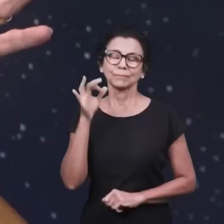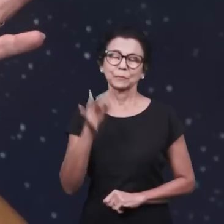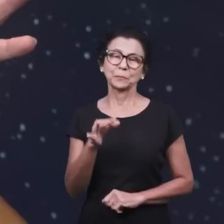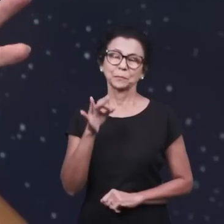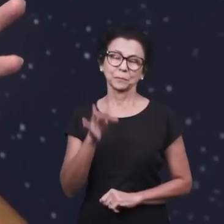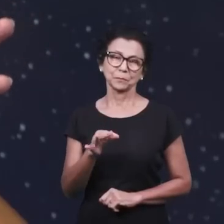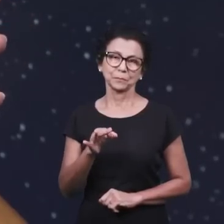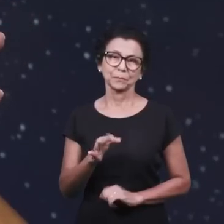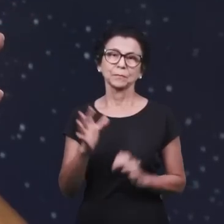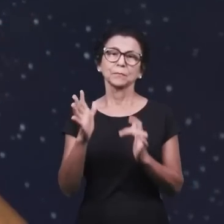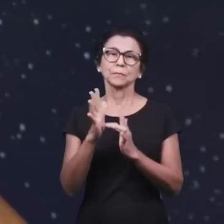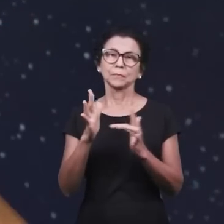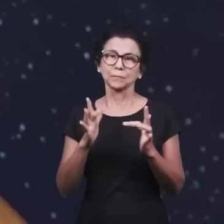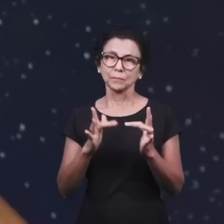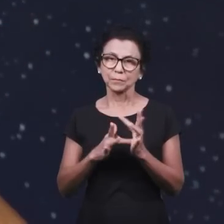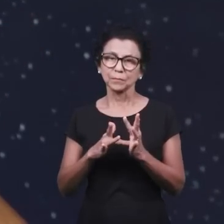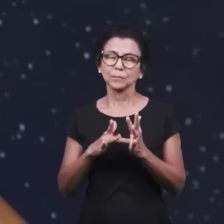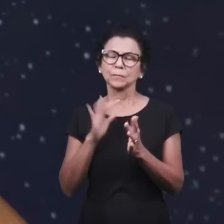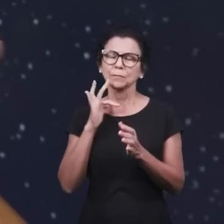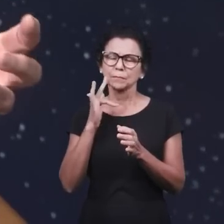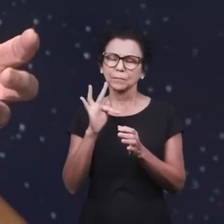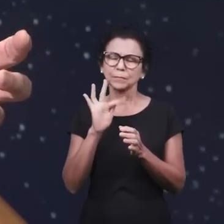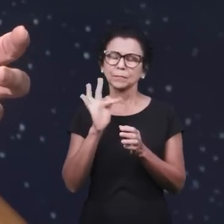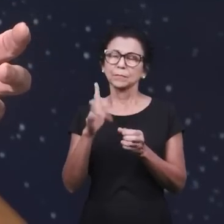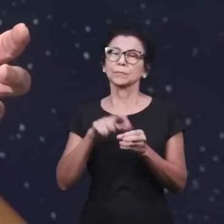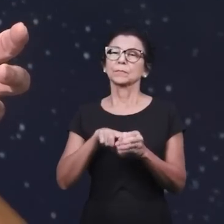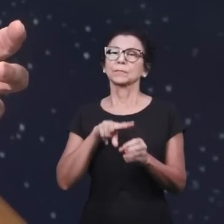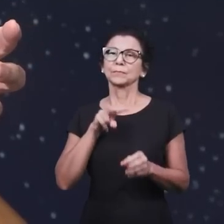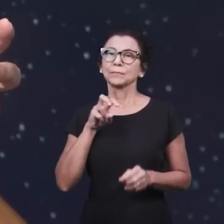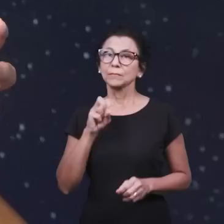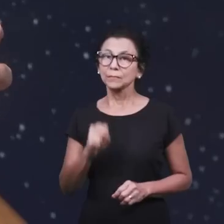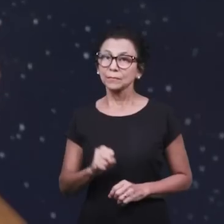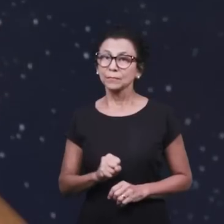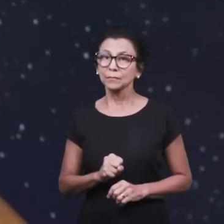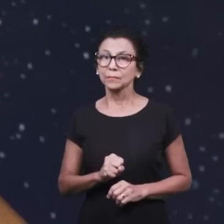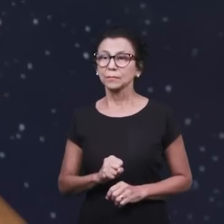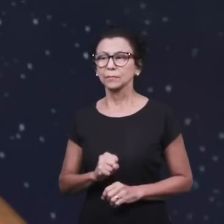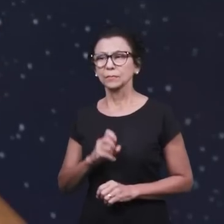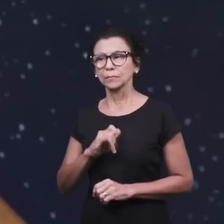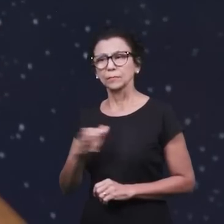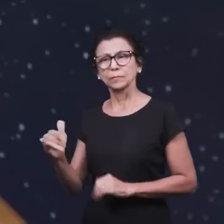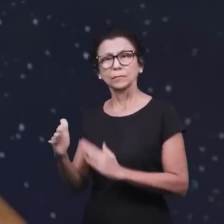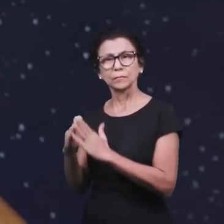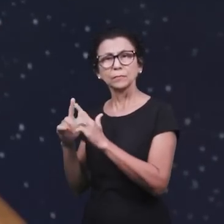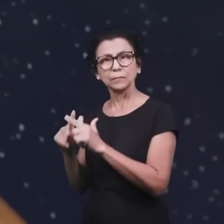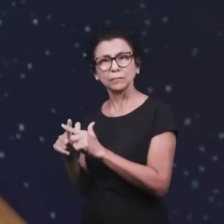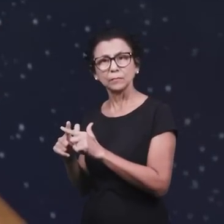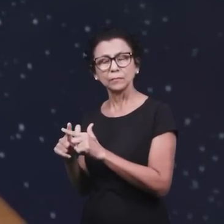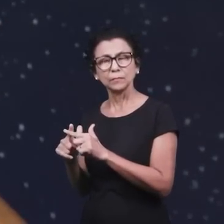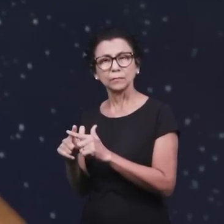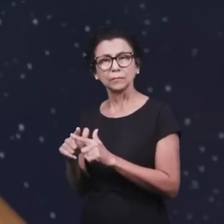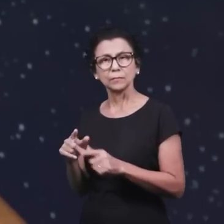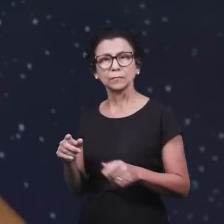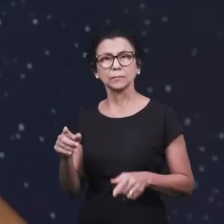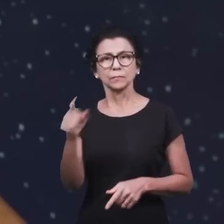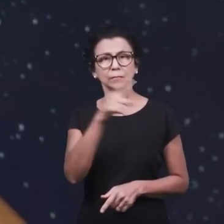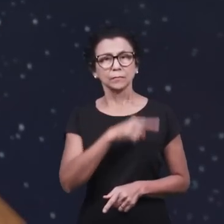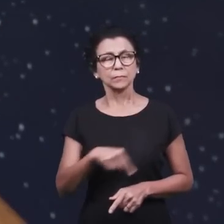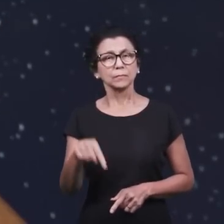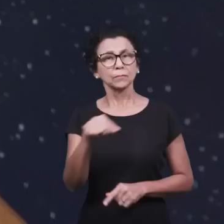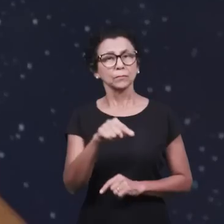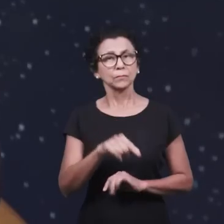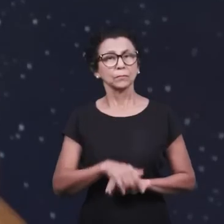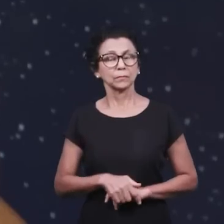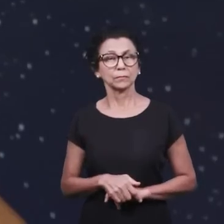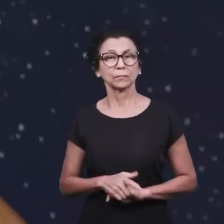Jesus está às portas, alertando a igreja e alertando o homem em geral a respeito